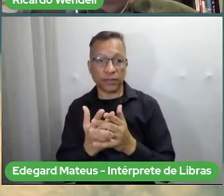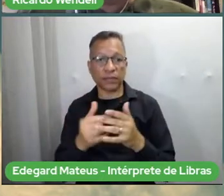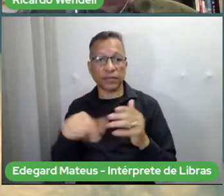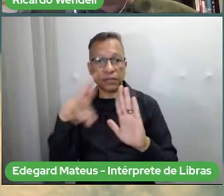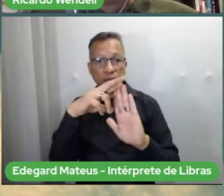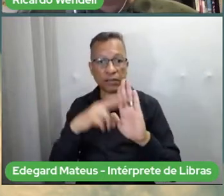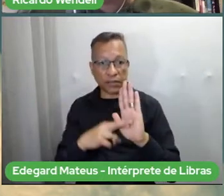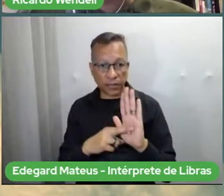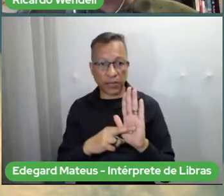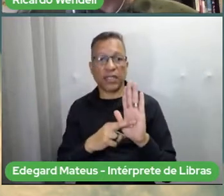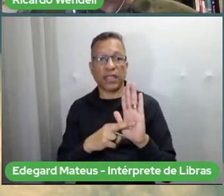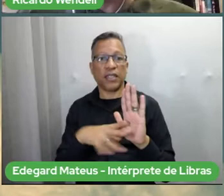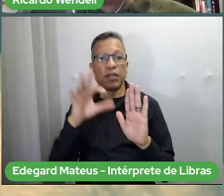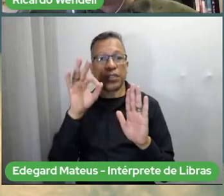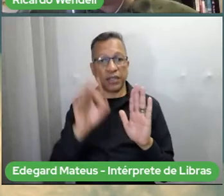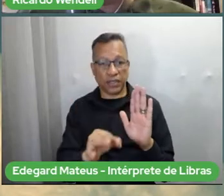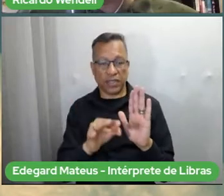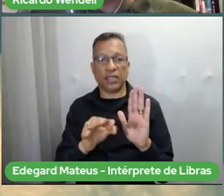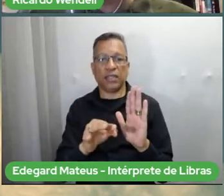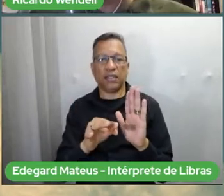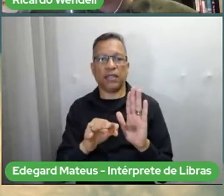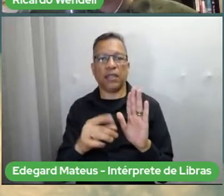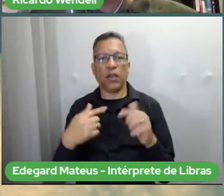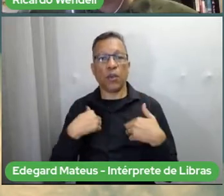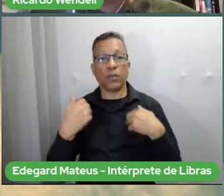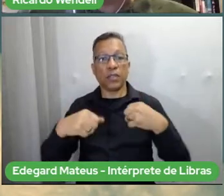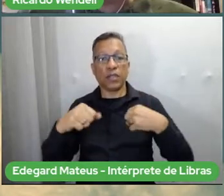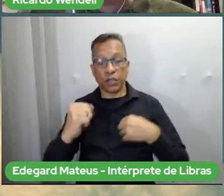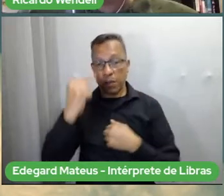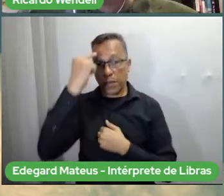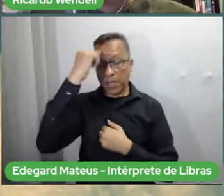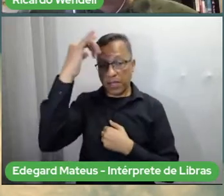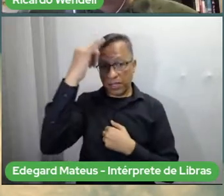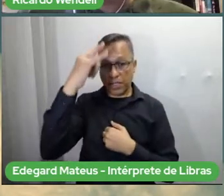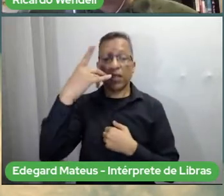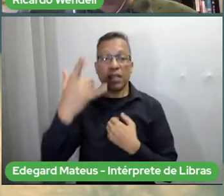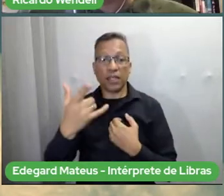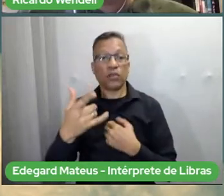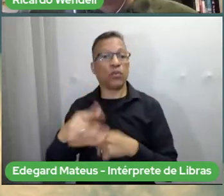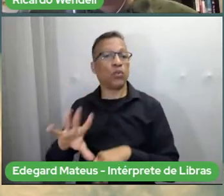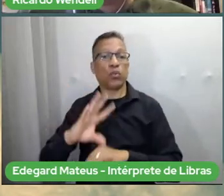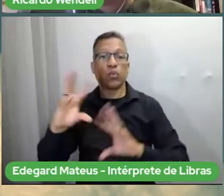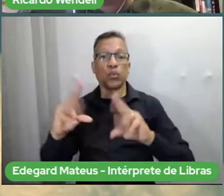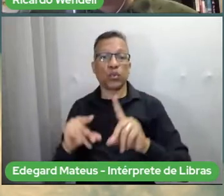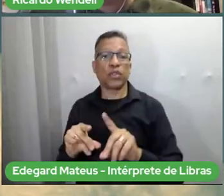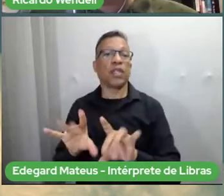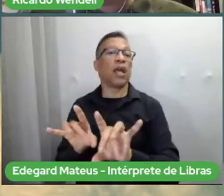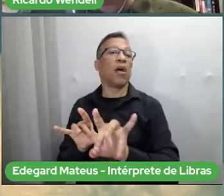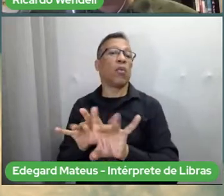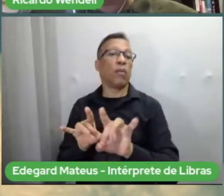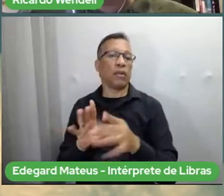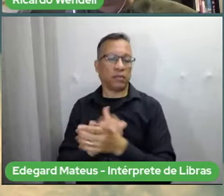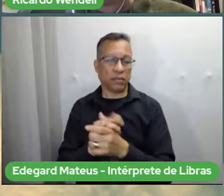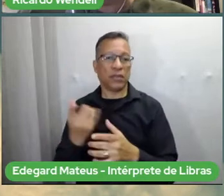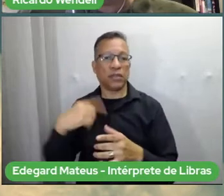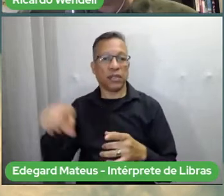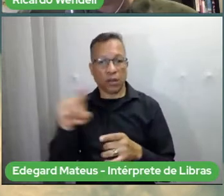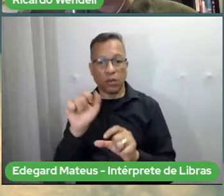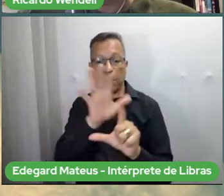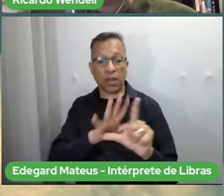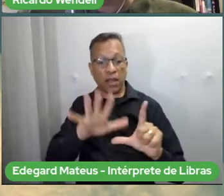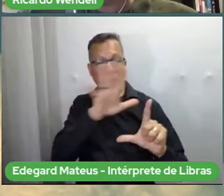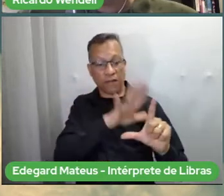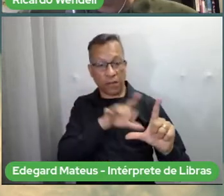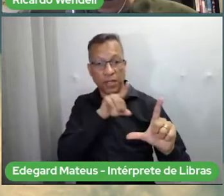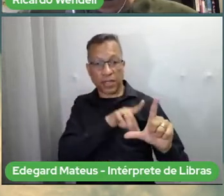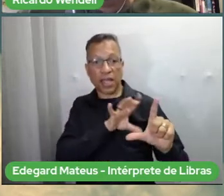regras sejam efetivas, eu tenho que pensar em mecanismos automatizados. Então, assim como o time da plataforma provê mecanismos